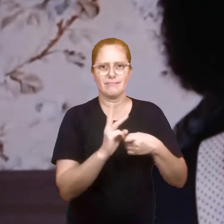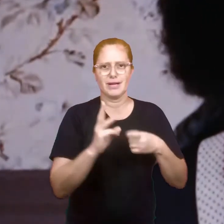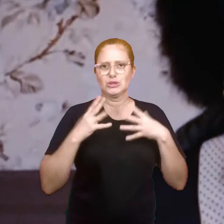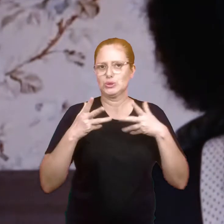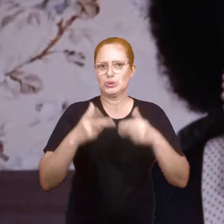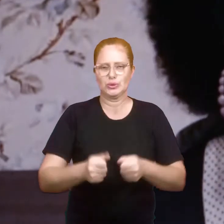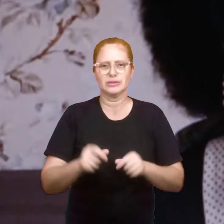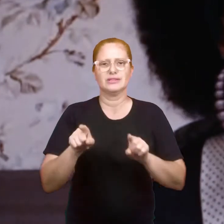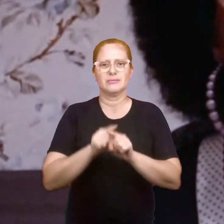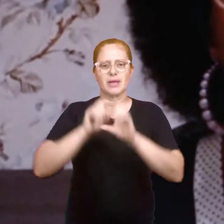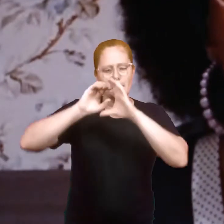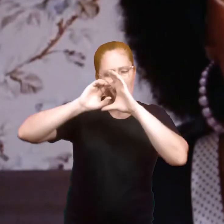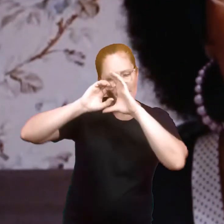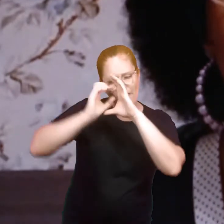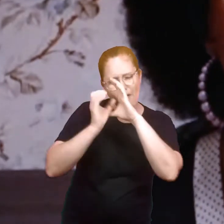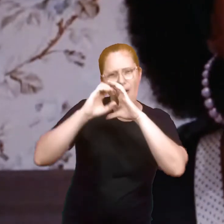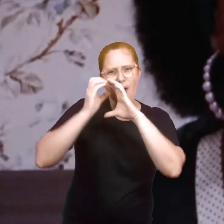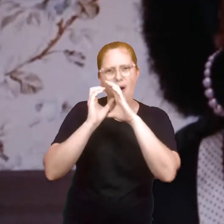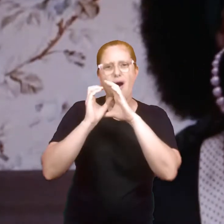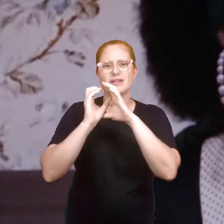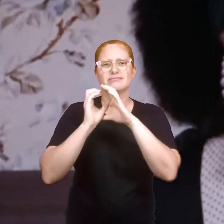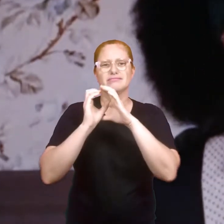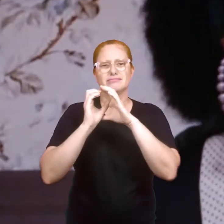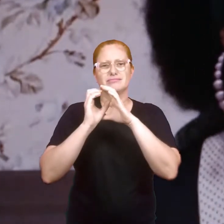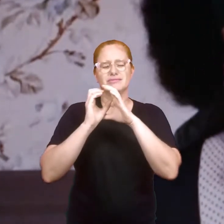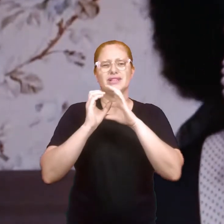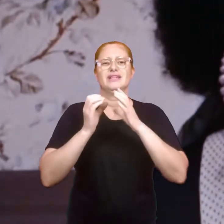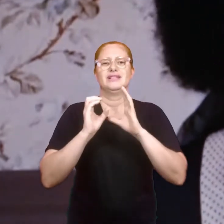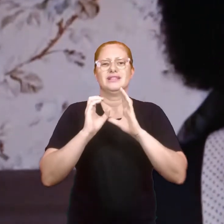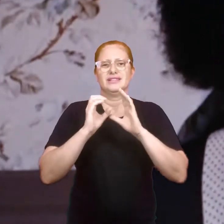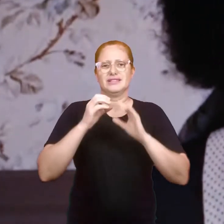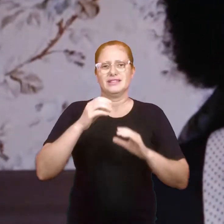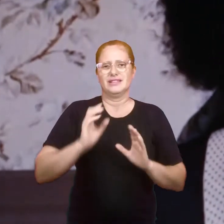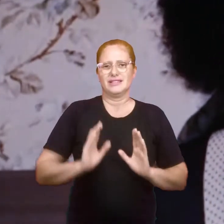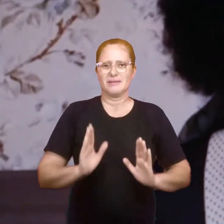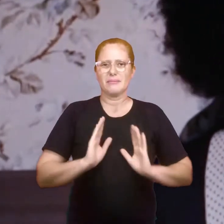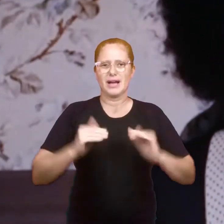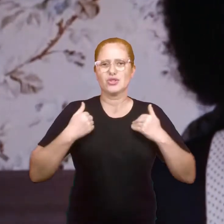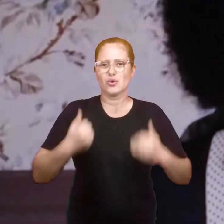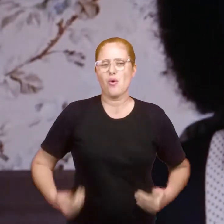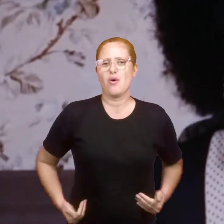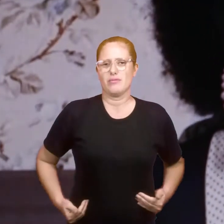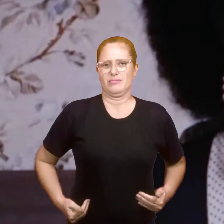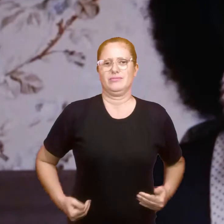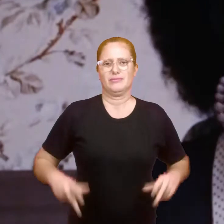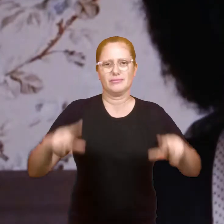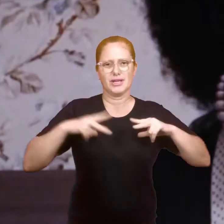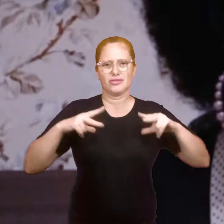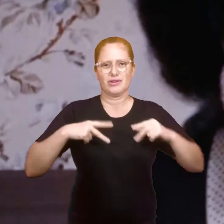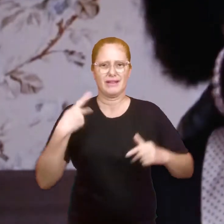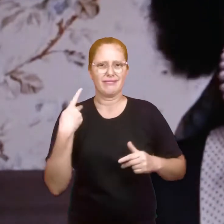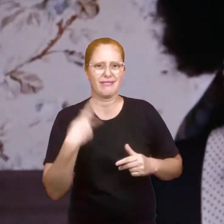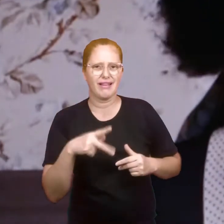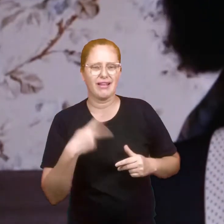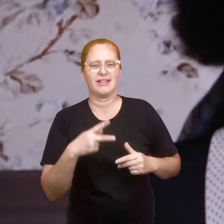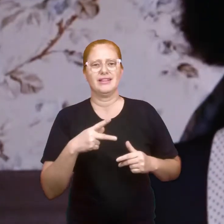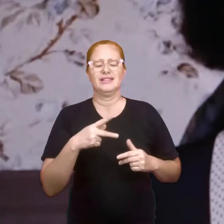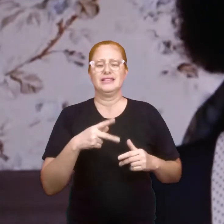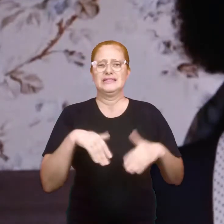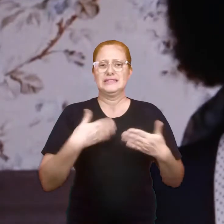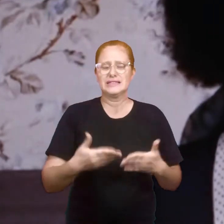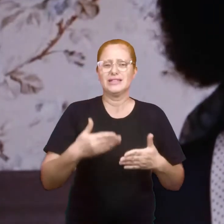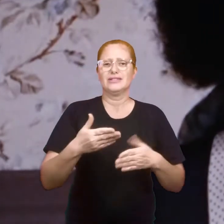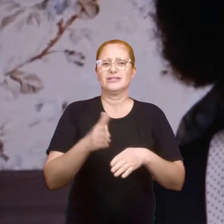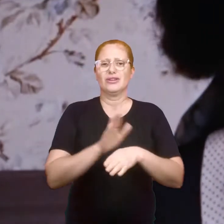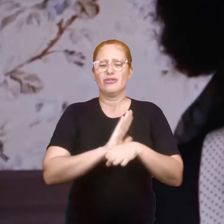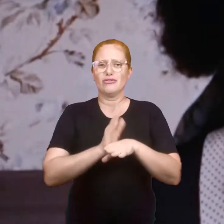parte do vídeo em que eles focam nas partes íntimas dela. Foi horrível, nojento. Não demorou muito para aquele vídeo chegar em mim e eu fui